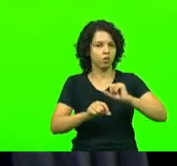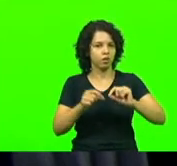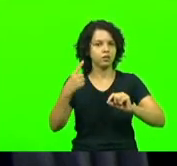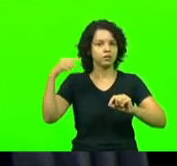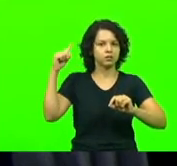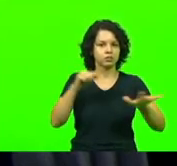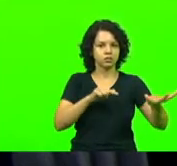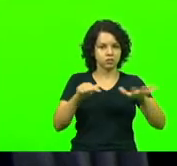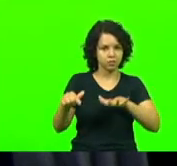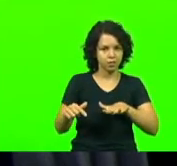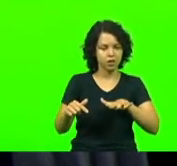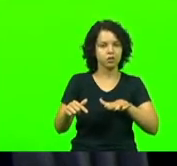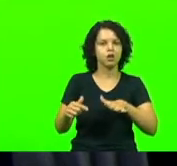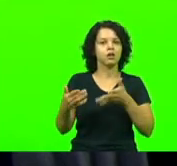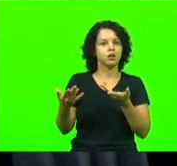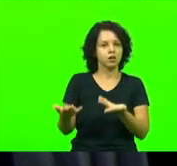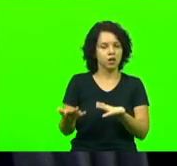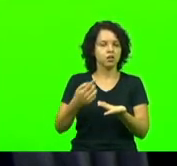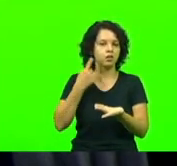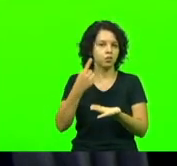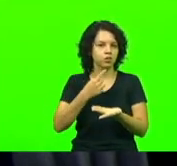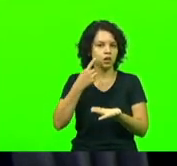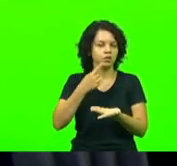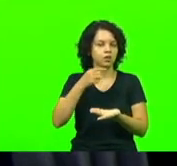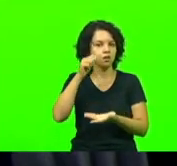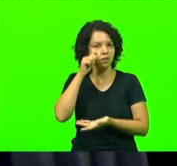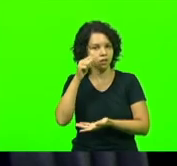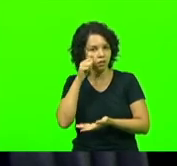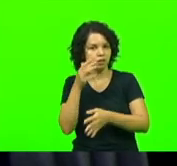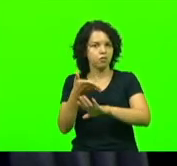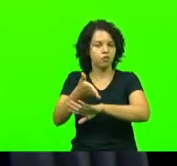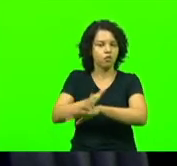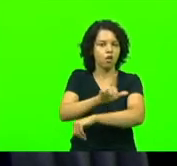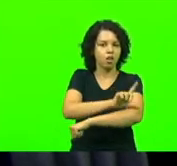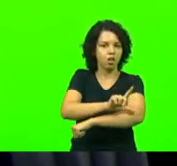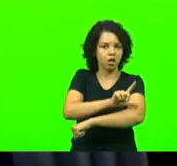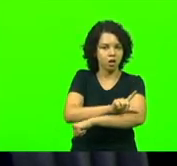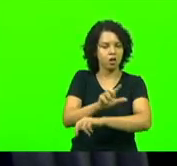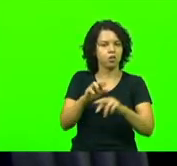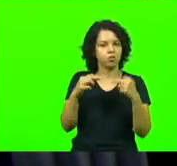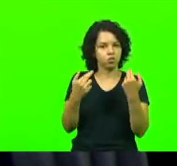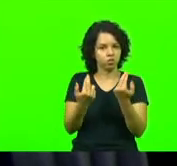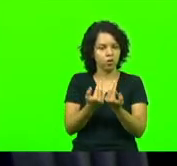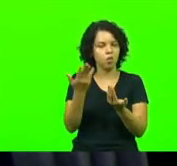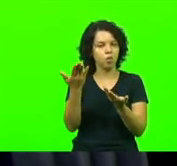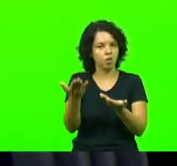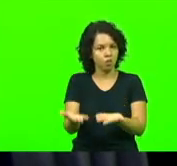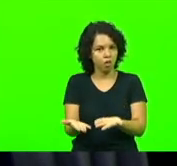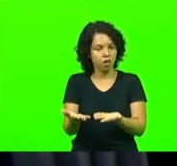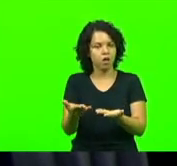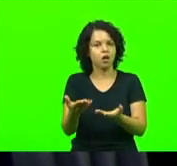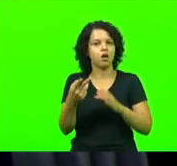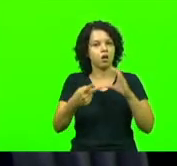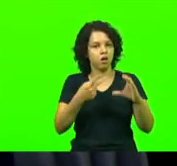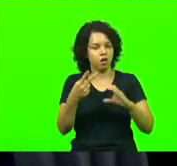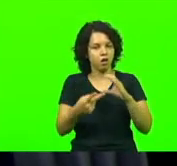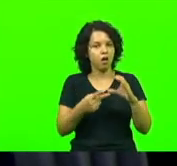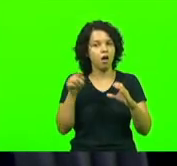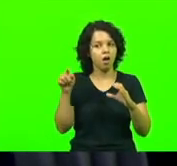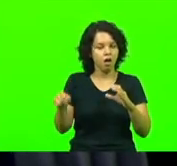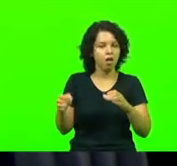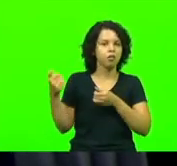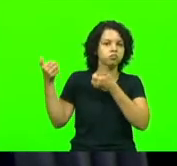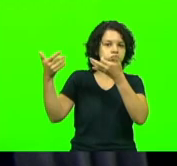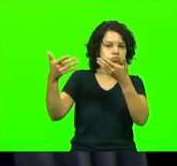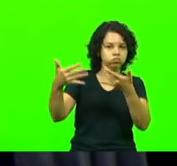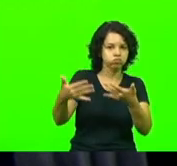Ana Campagnolo, em Lages, numa audiência pública na Câmara de Lages, e a deputada fez um breve histórico